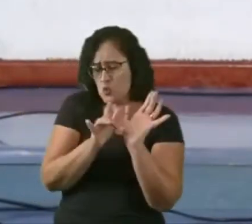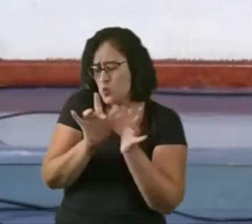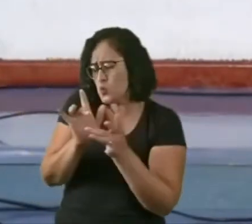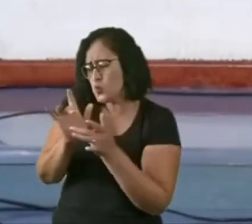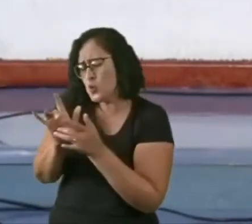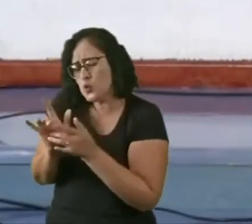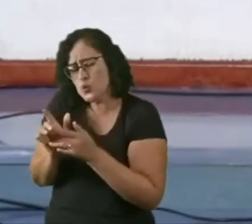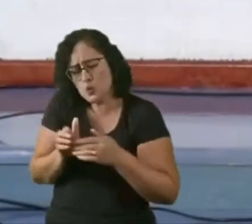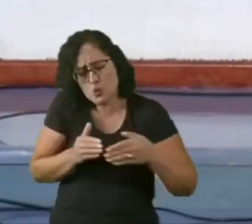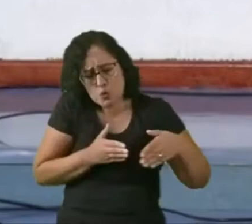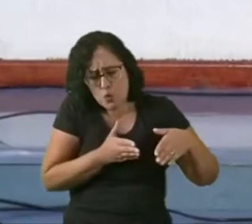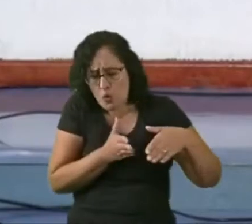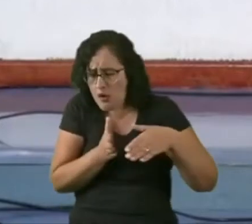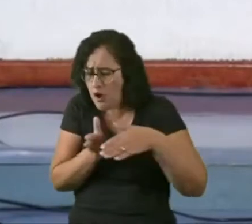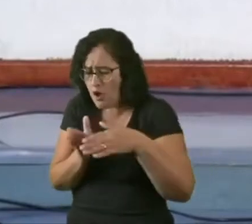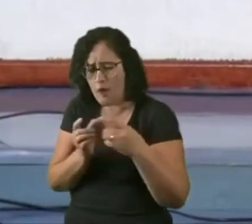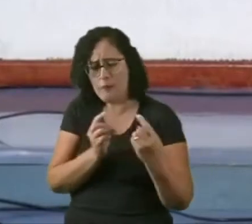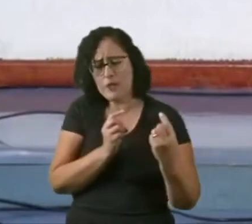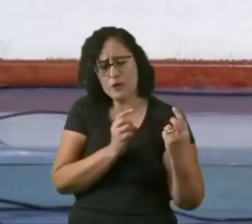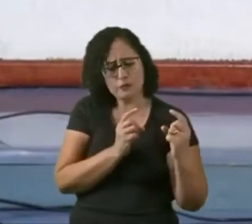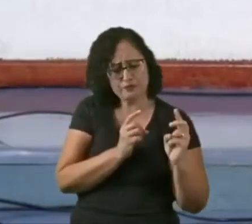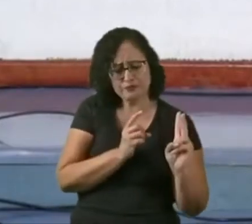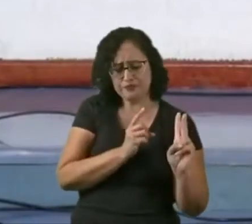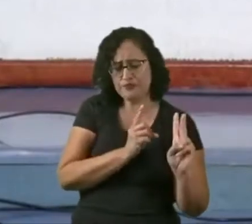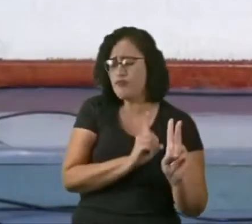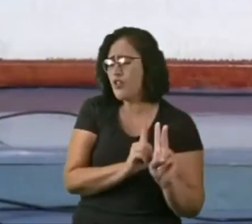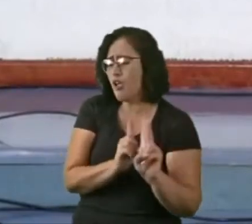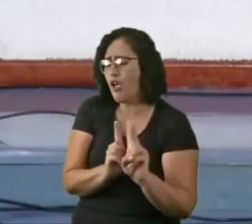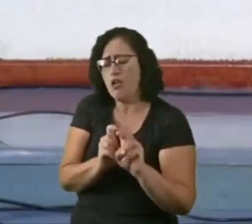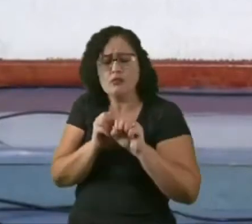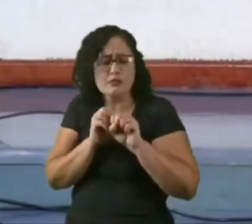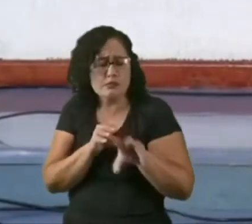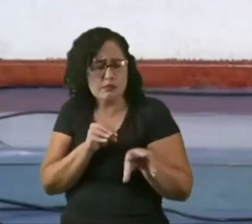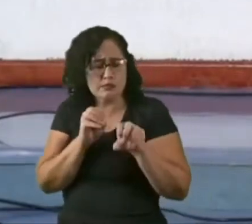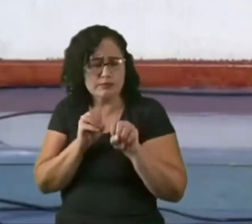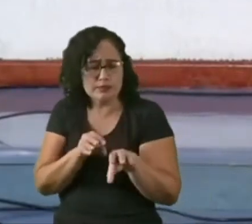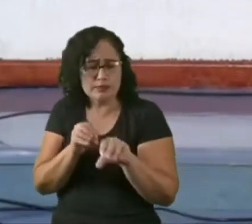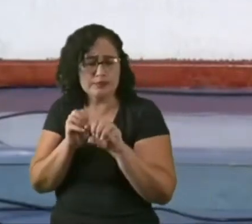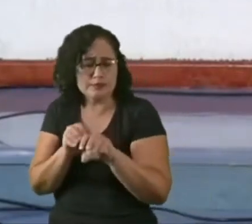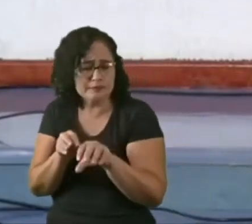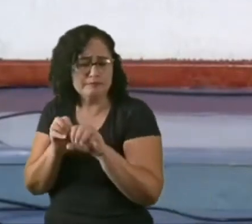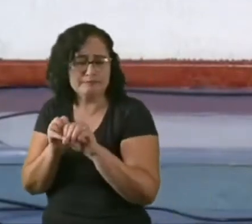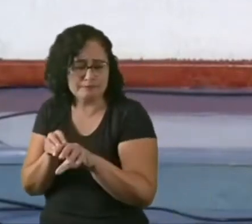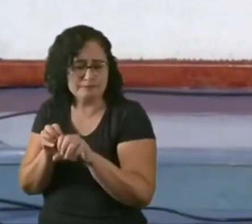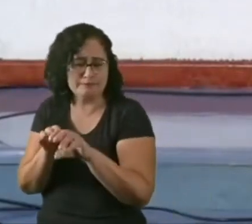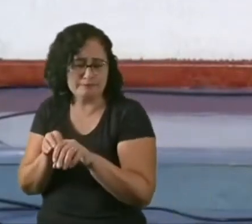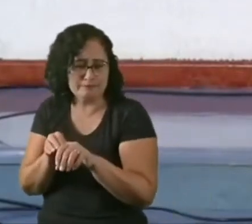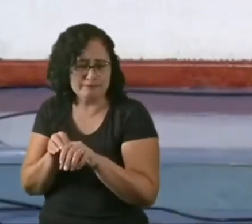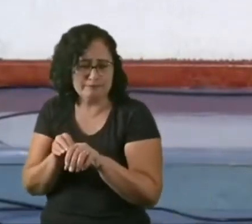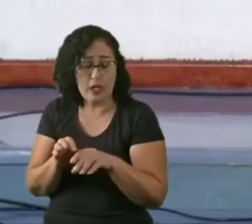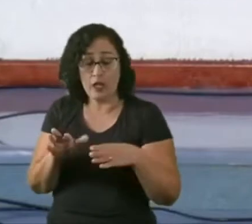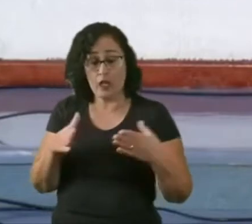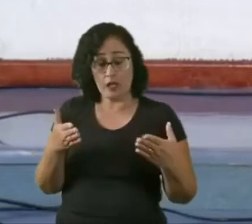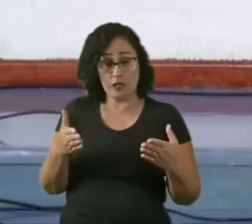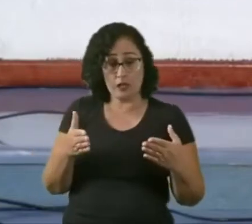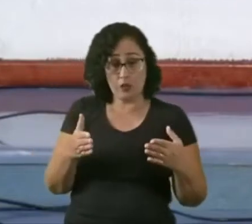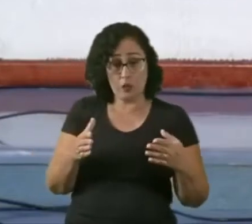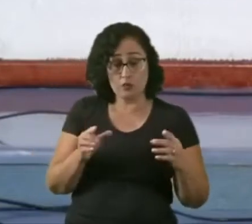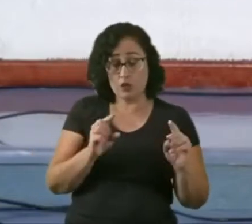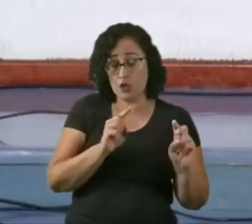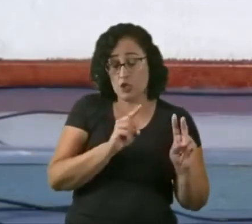que constava a respeito dele em todas as escrituras. Ao se aproximarem do povoado para o qual estavam